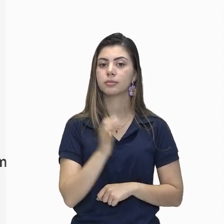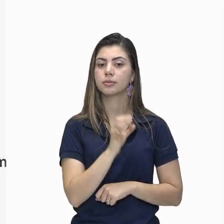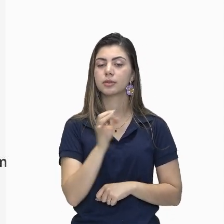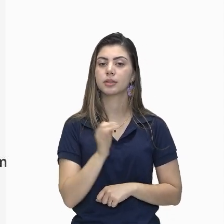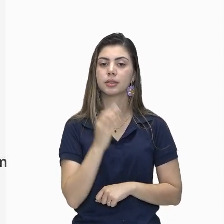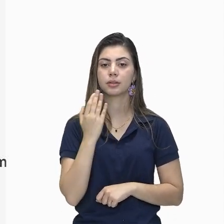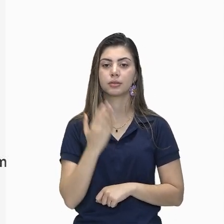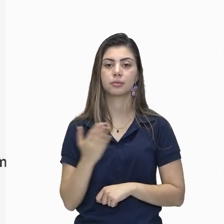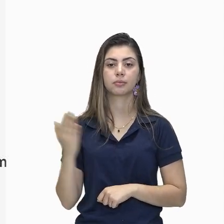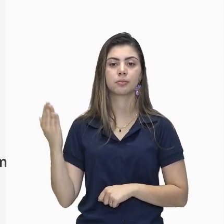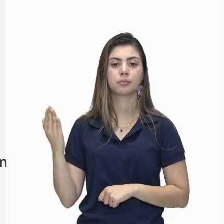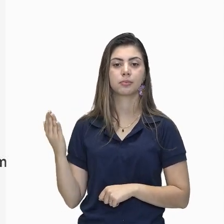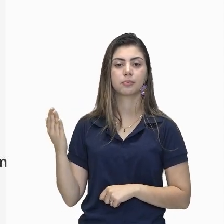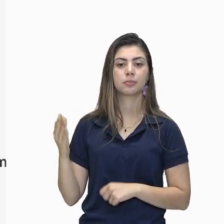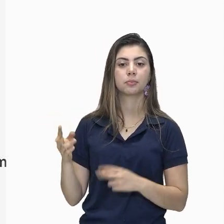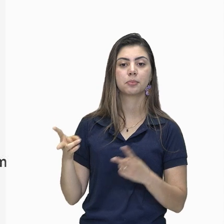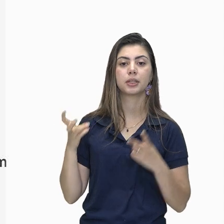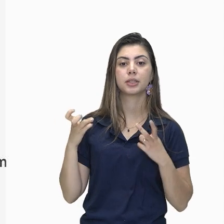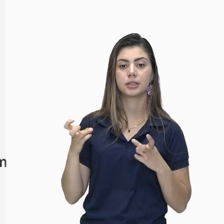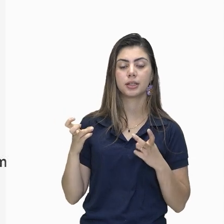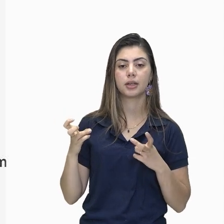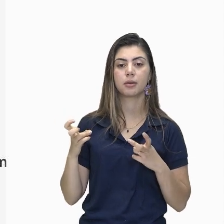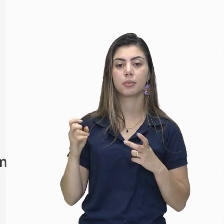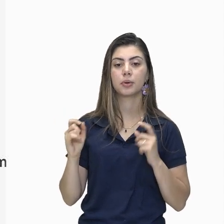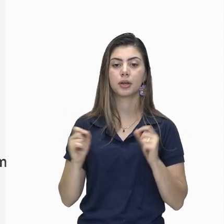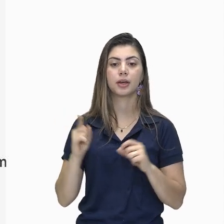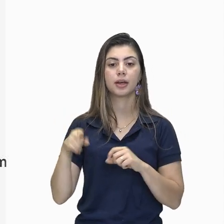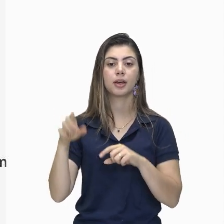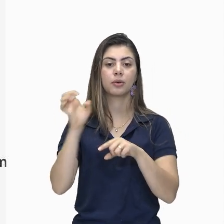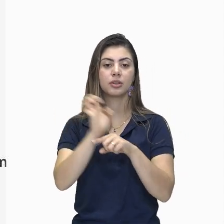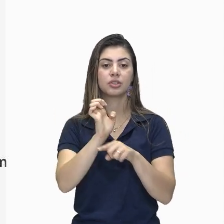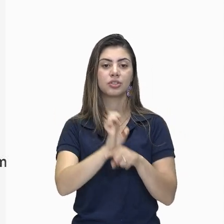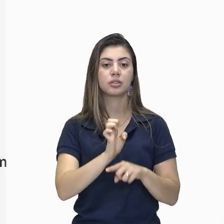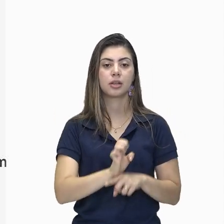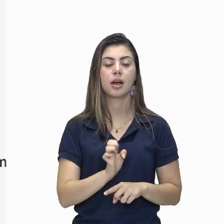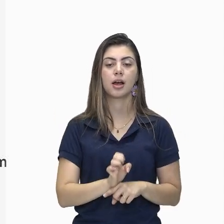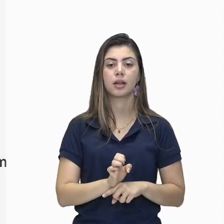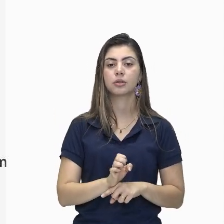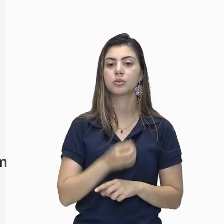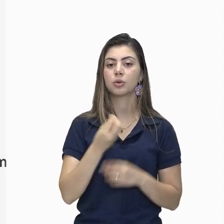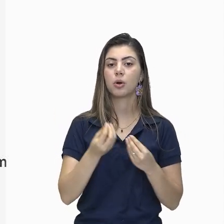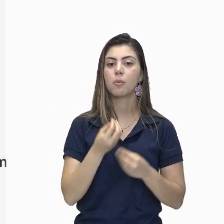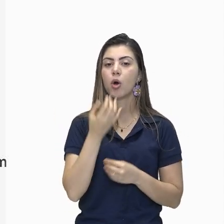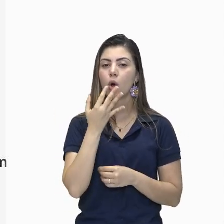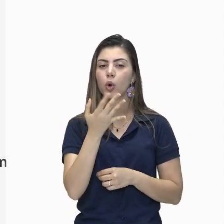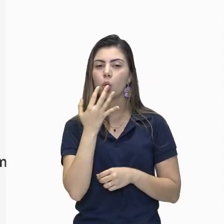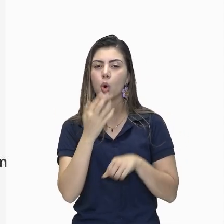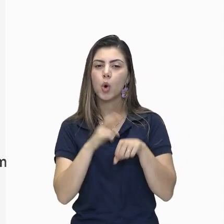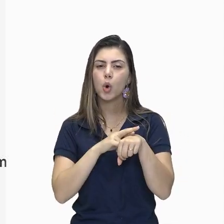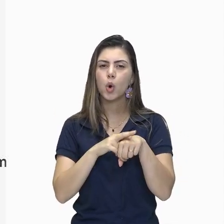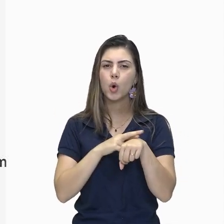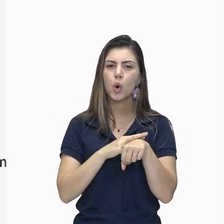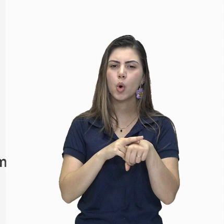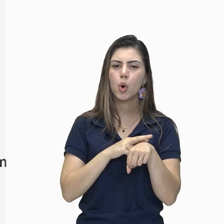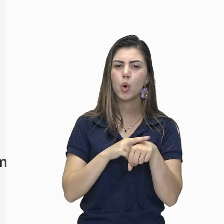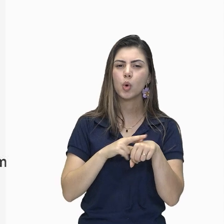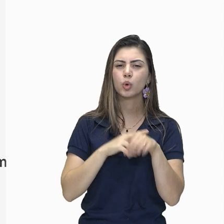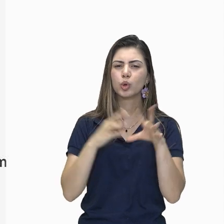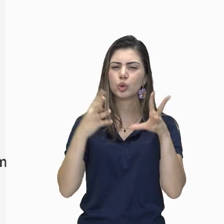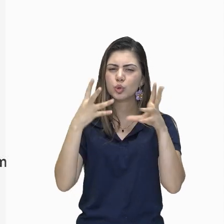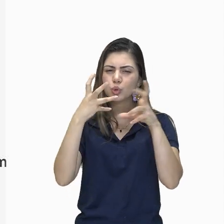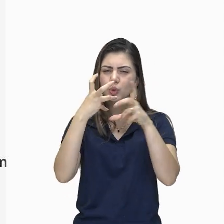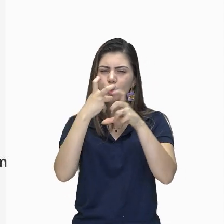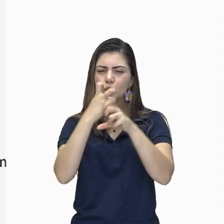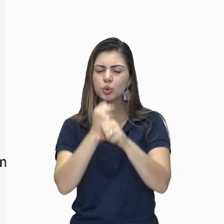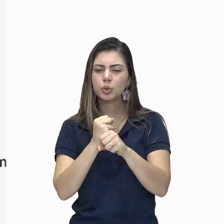podem observar aqui, né? Os estados que estão aqui com um roxo, né? Um tom de roxo mais escuro, quer